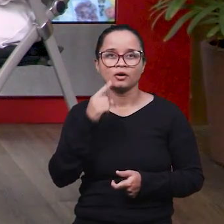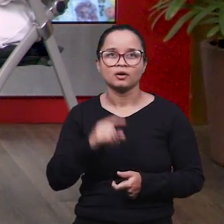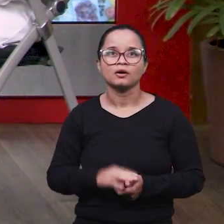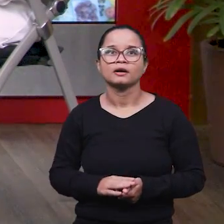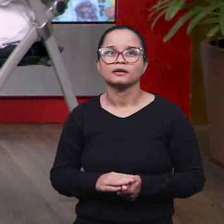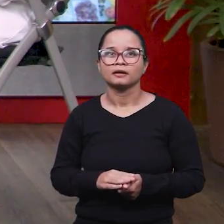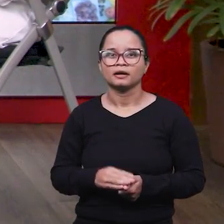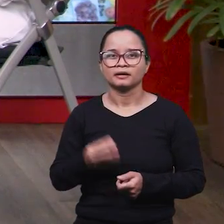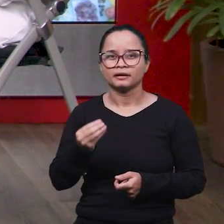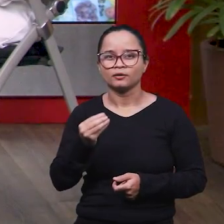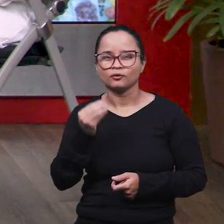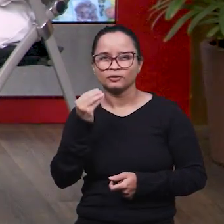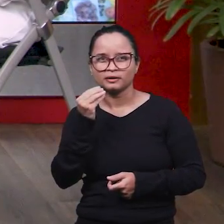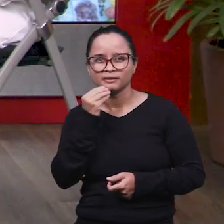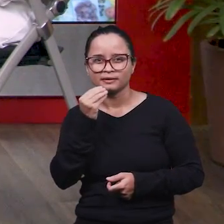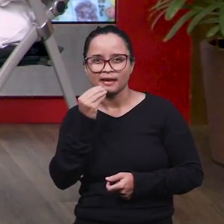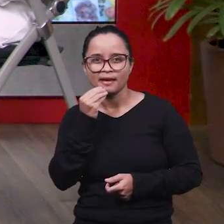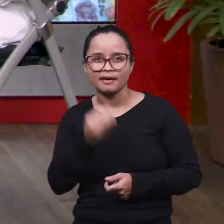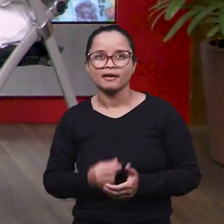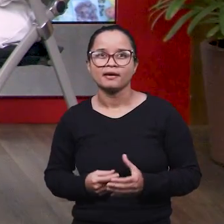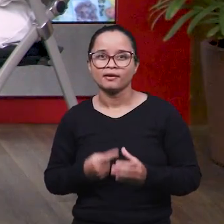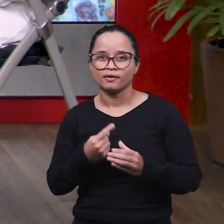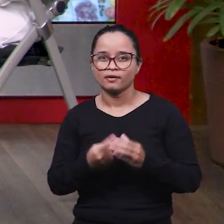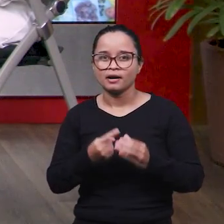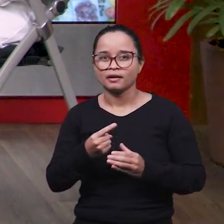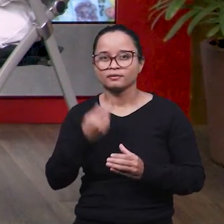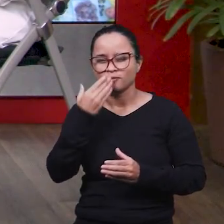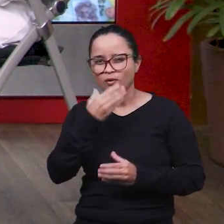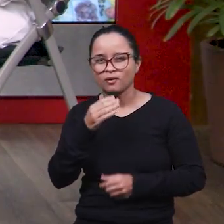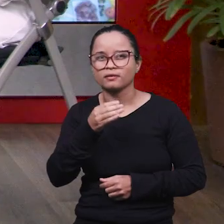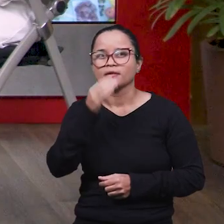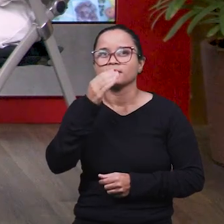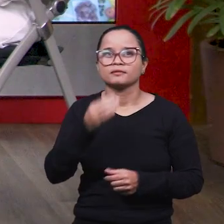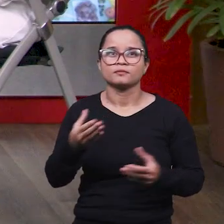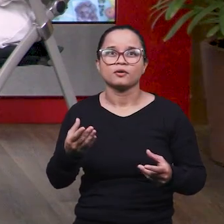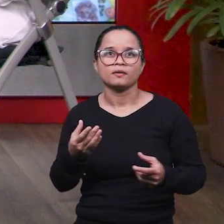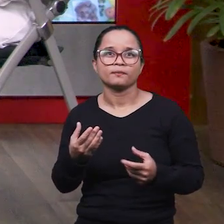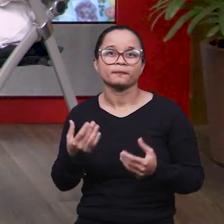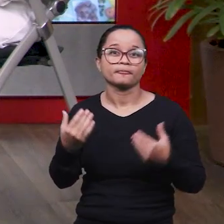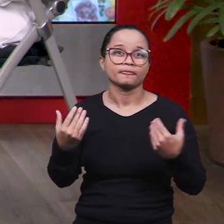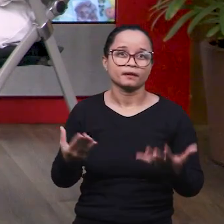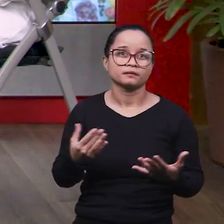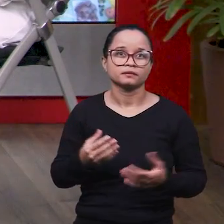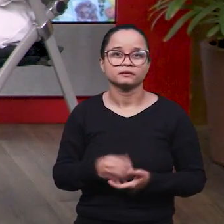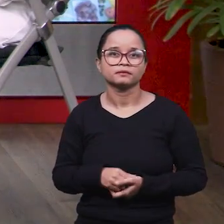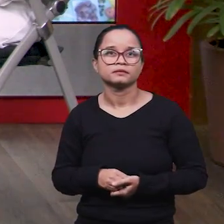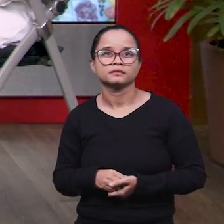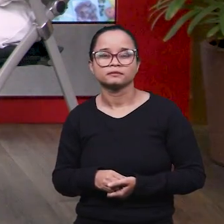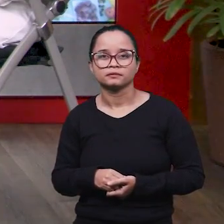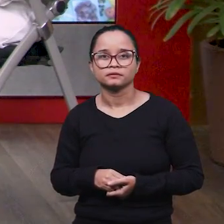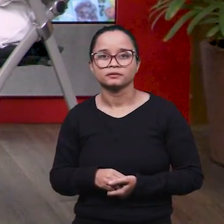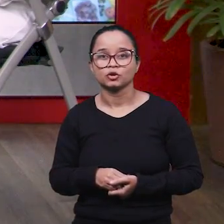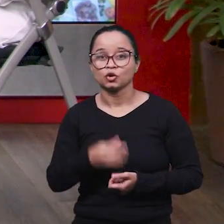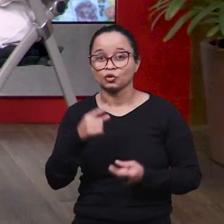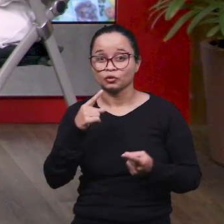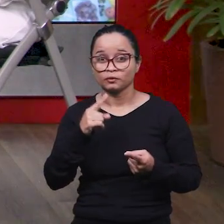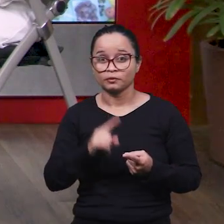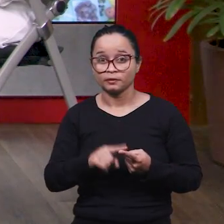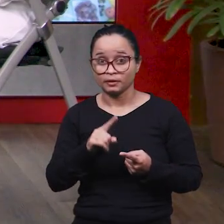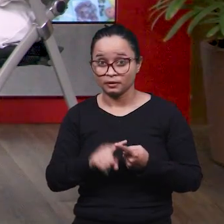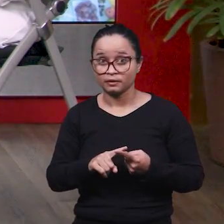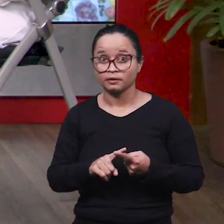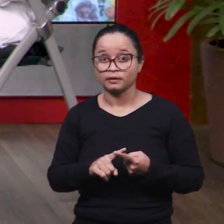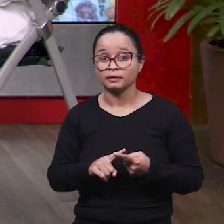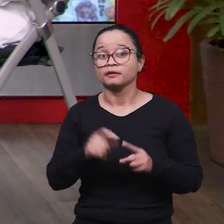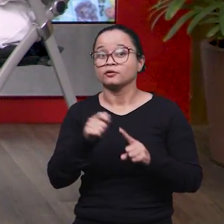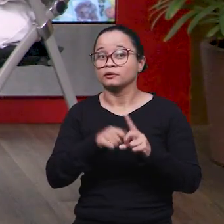teste do suquinho doce, né? Tão temido por algumas pacientes. Então, a gente faz basicamente no primeiro rastreamento do